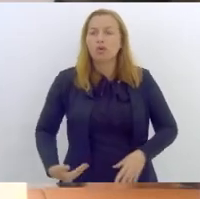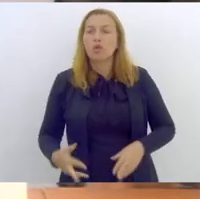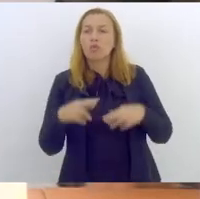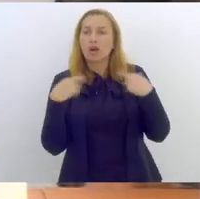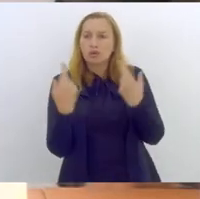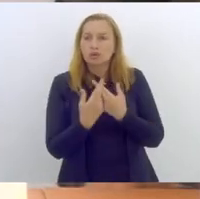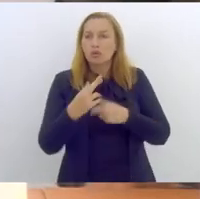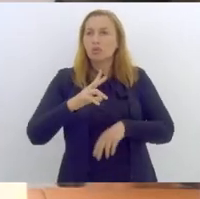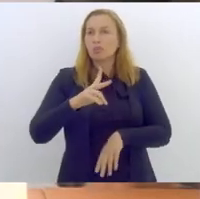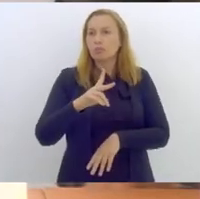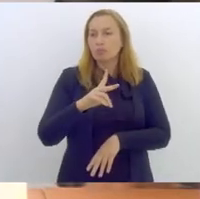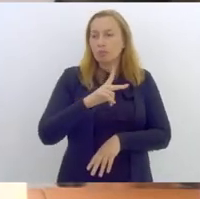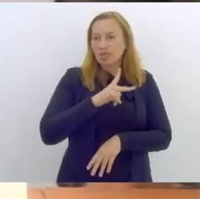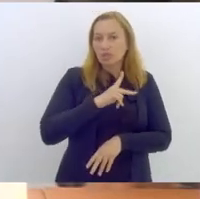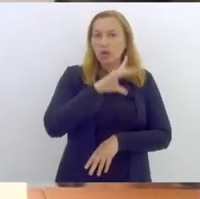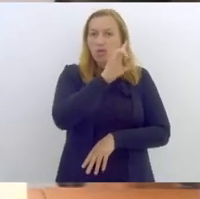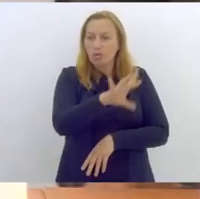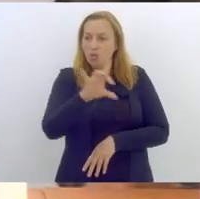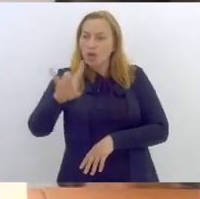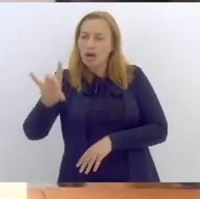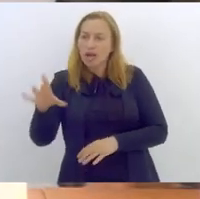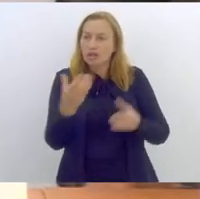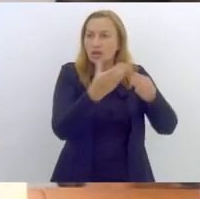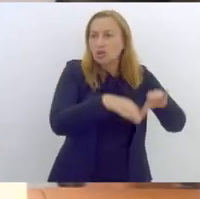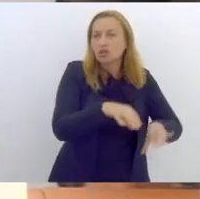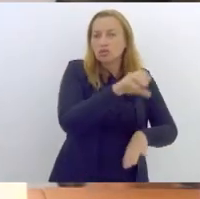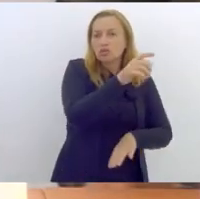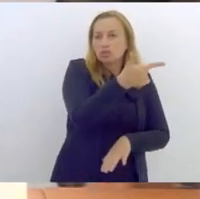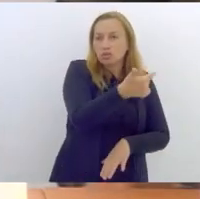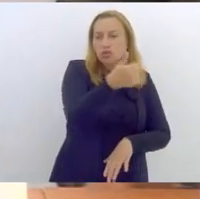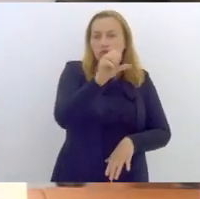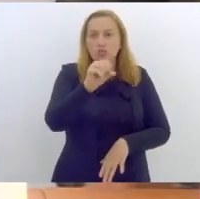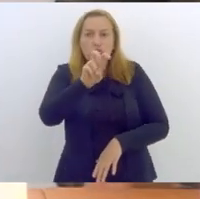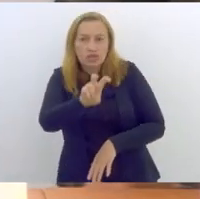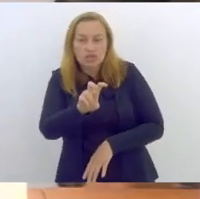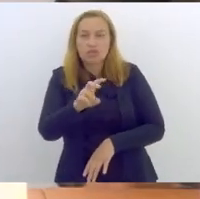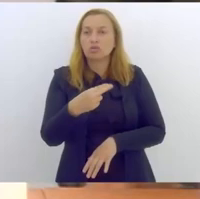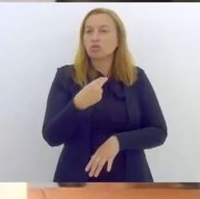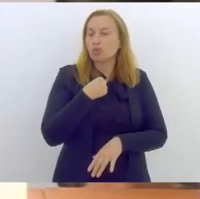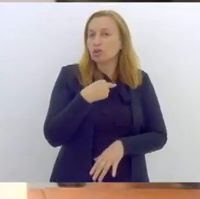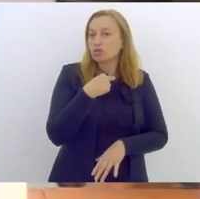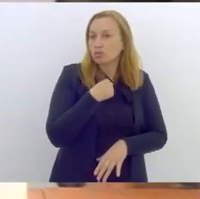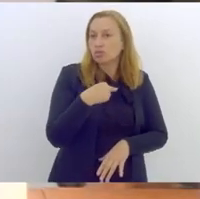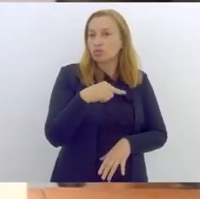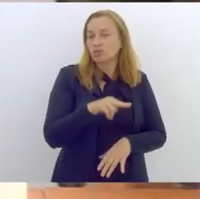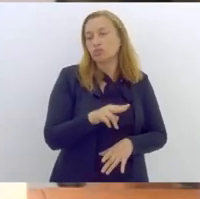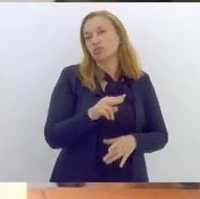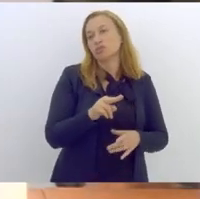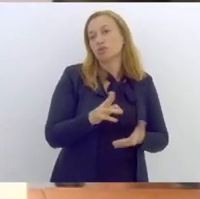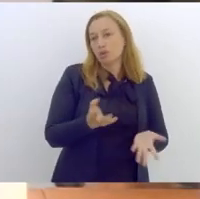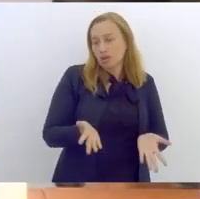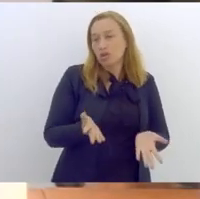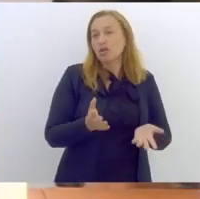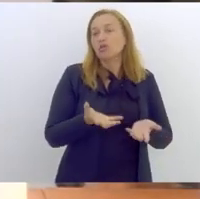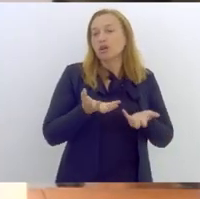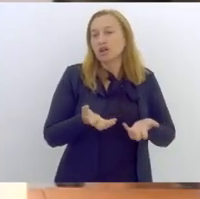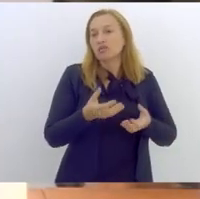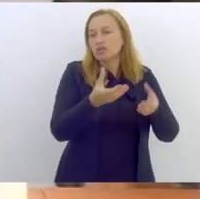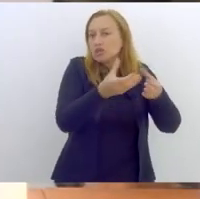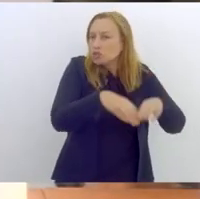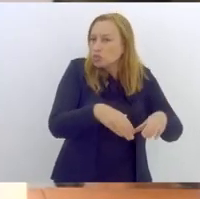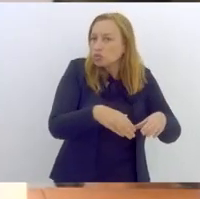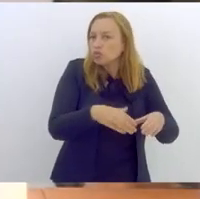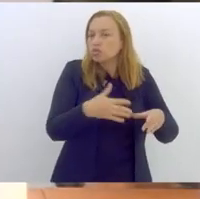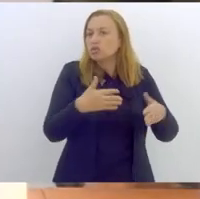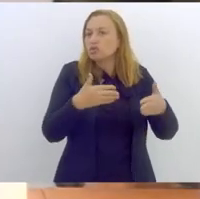individual com cada concurso Então vamos lá 2005 ela não pode não pode não pode é eu quero dizer que esse concurso teve